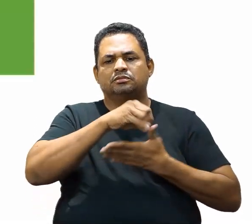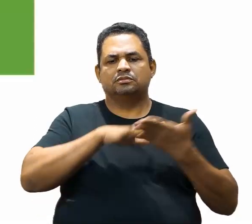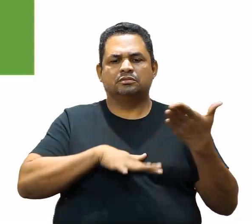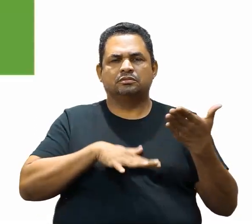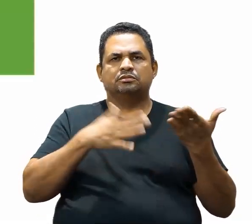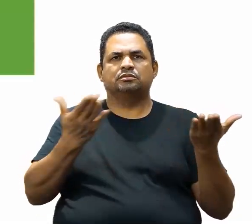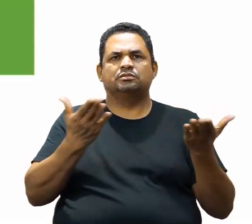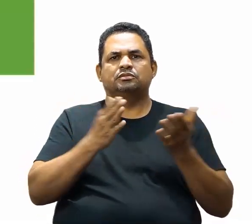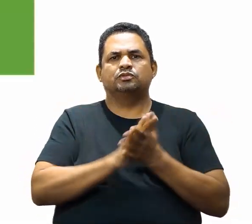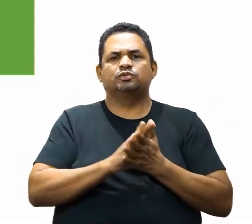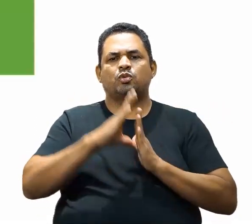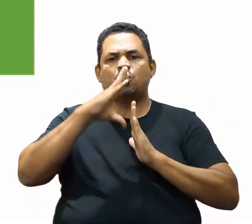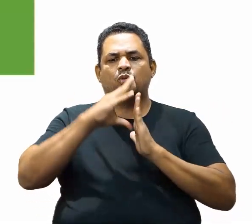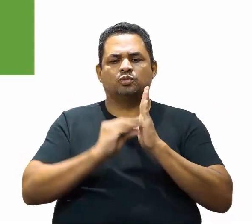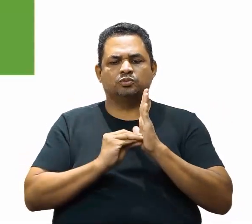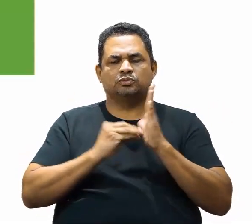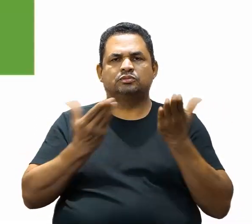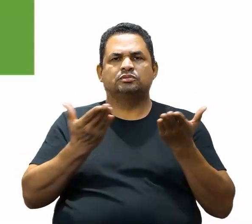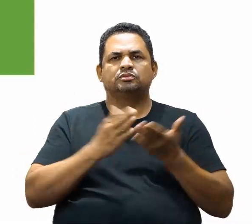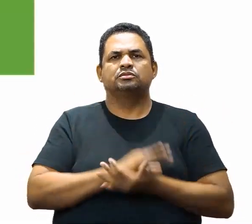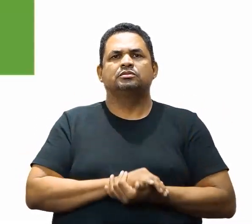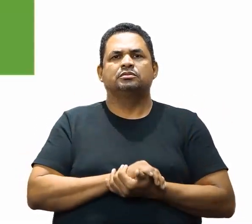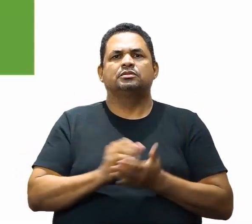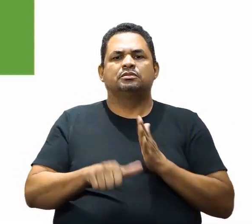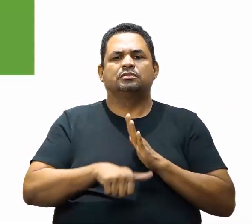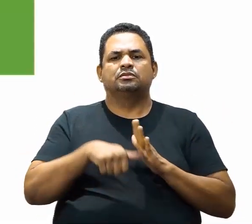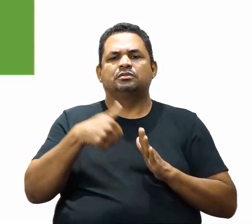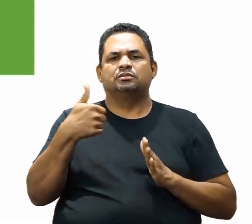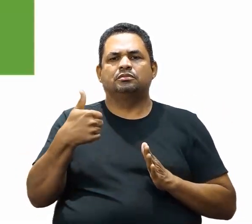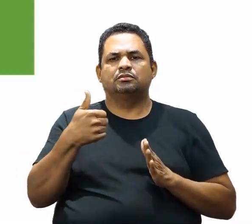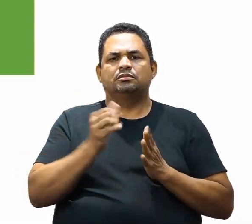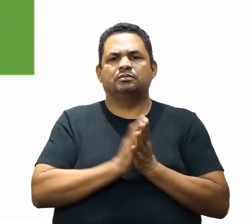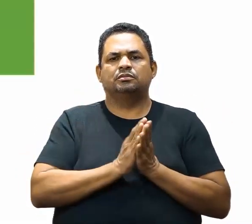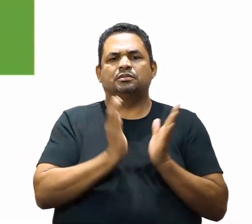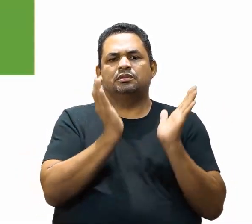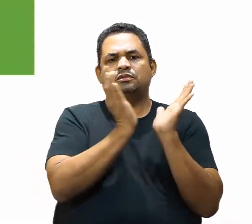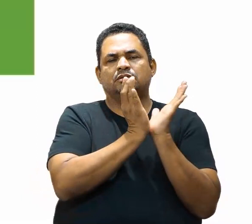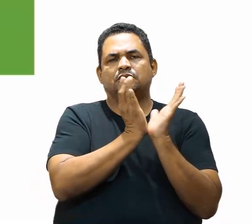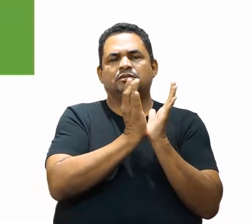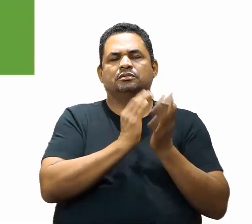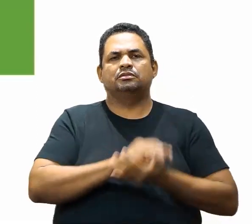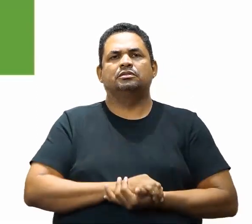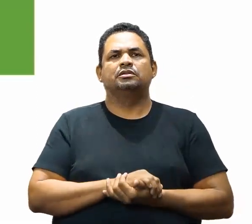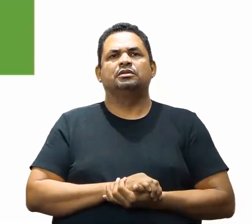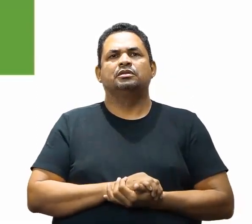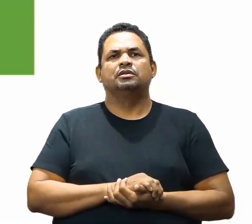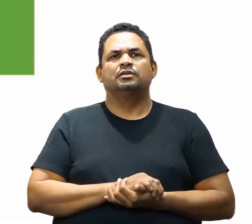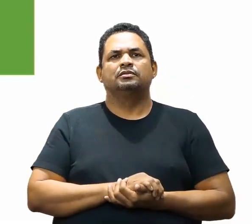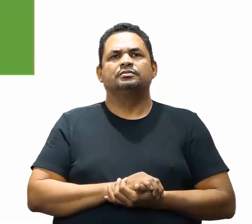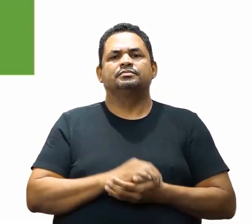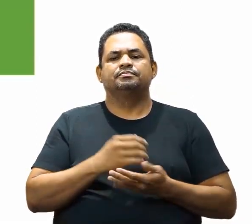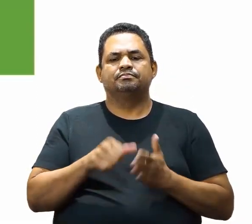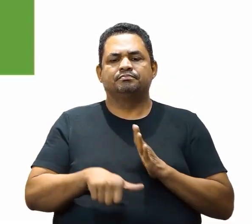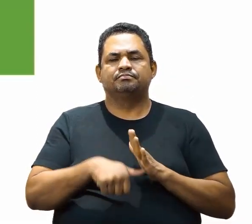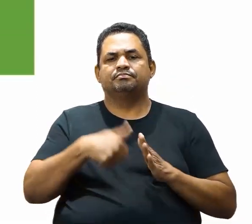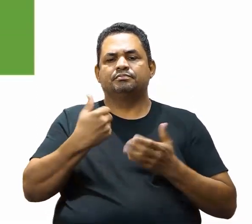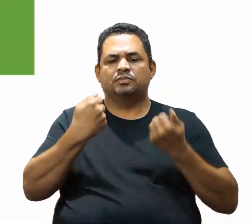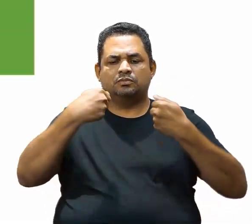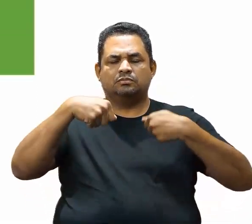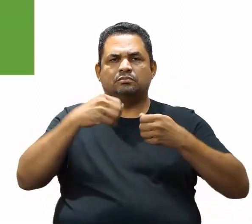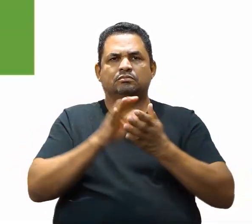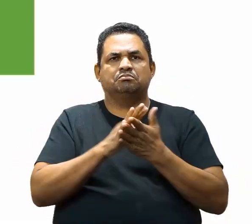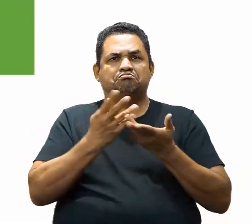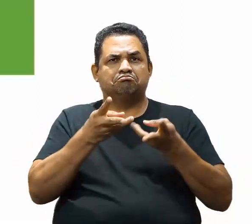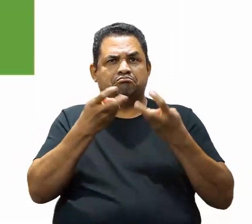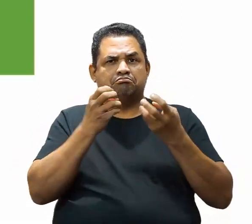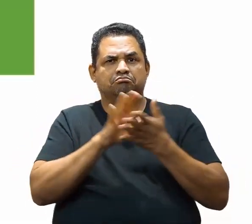de conteúdo, desse nosso primeiro módulo. Então vamos lá. Primeira competência, identificar